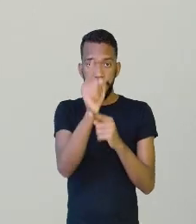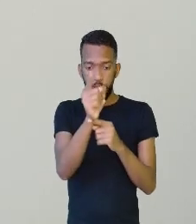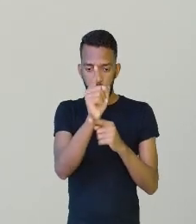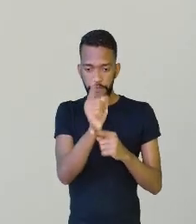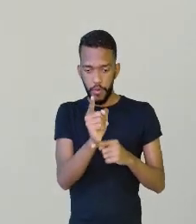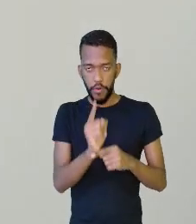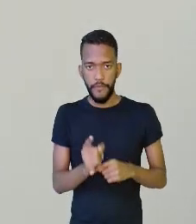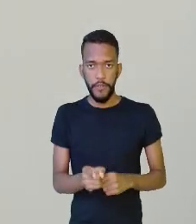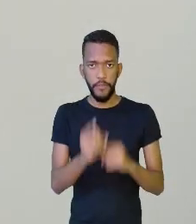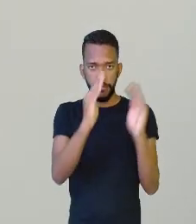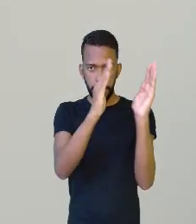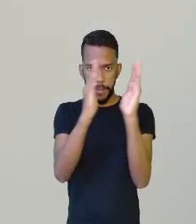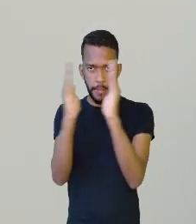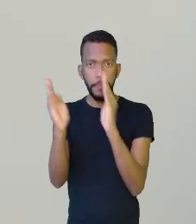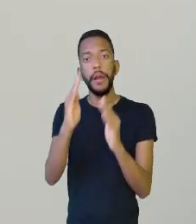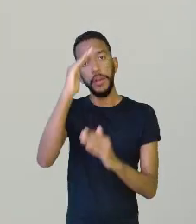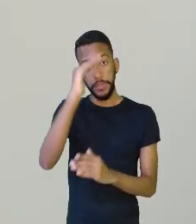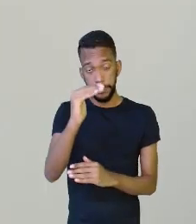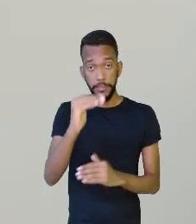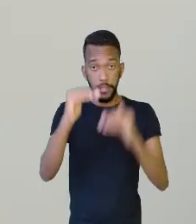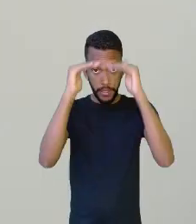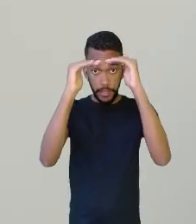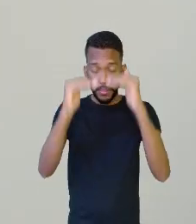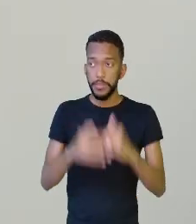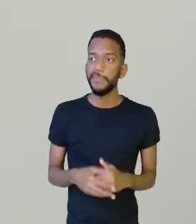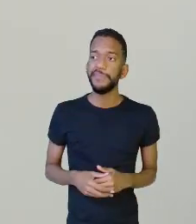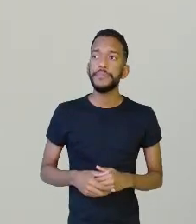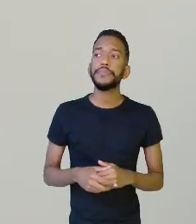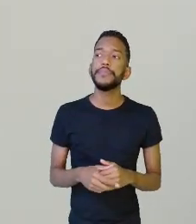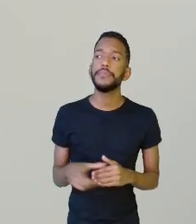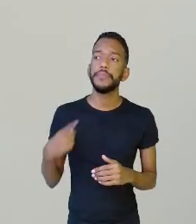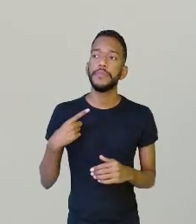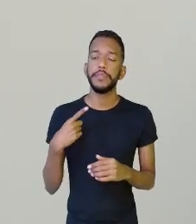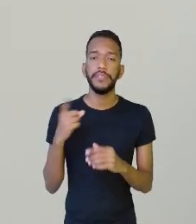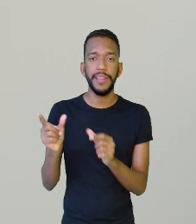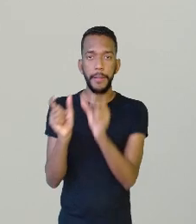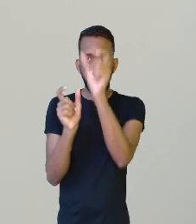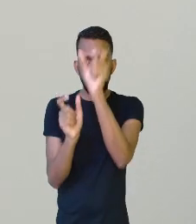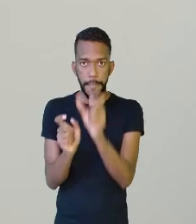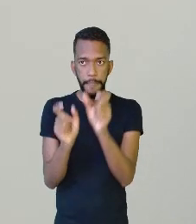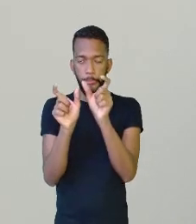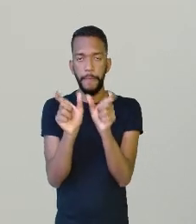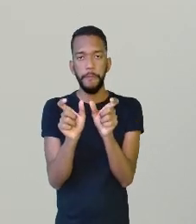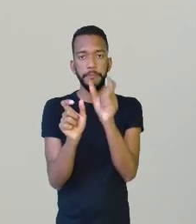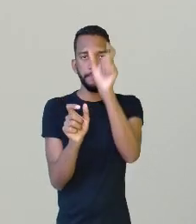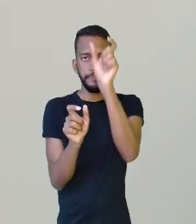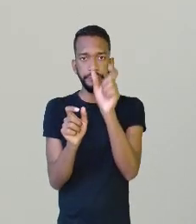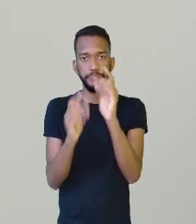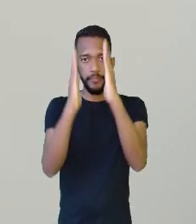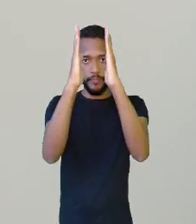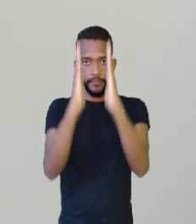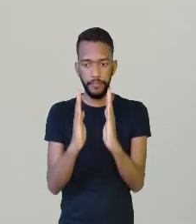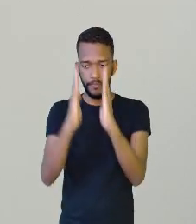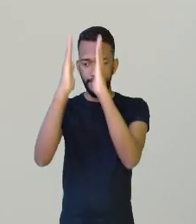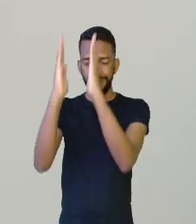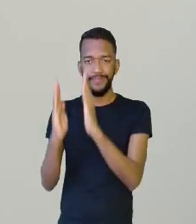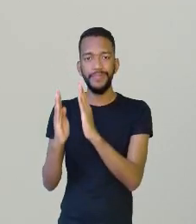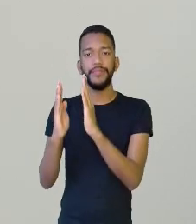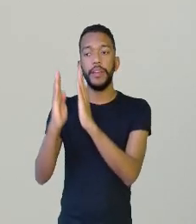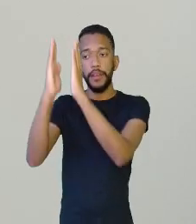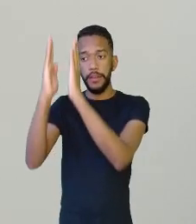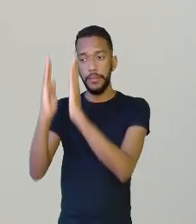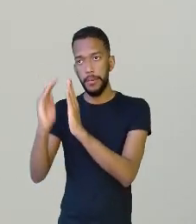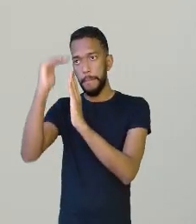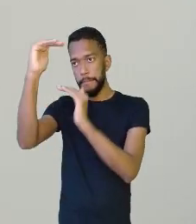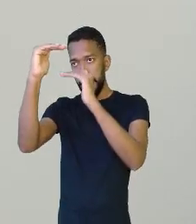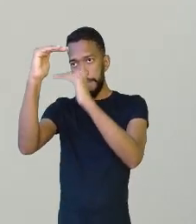vírgula. Somar os números de acordo com suas casas decimais, ou seja, inteiro abaixo de inteiro,